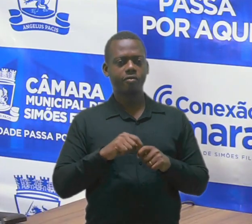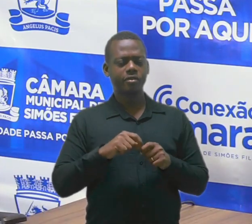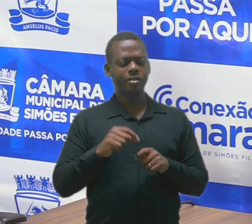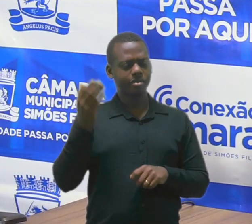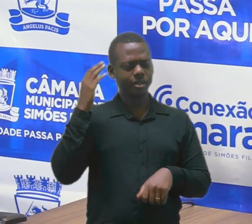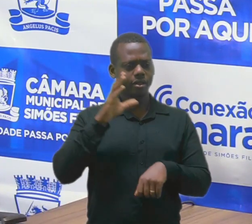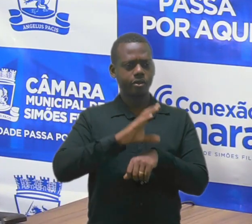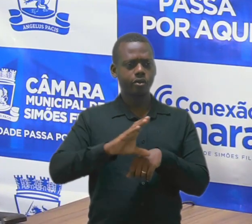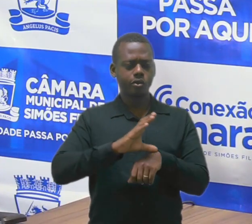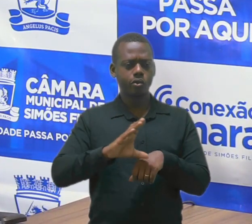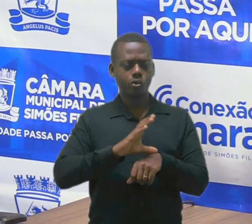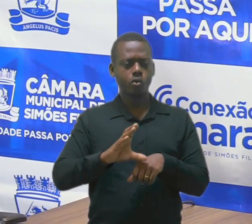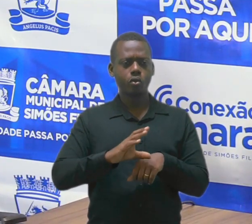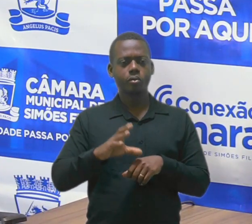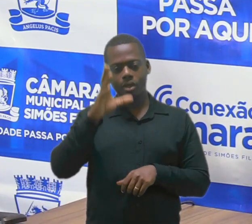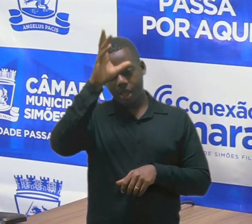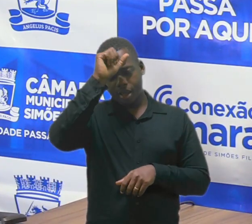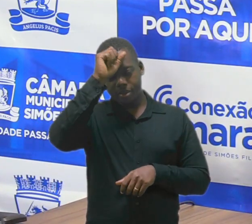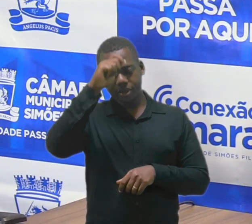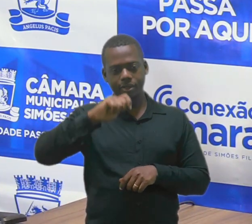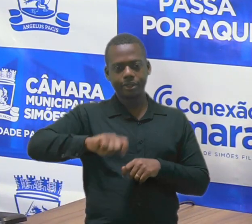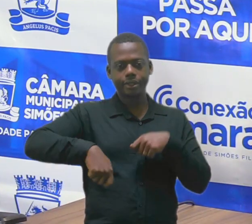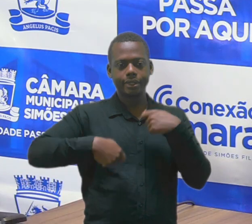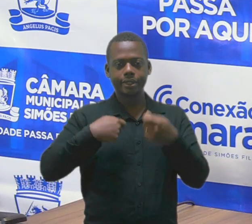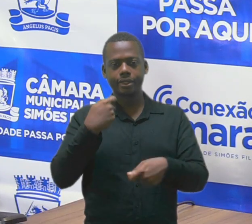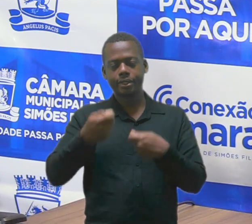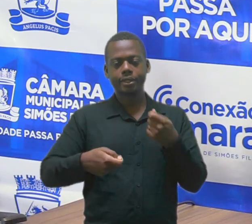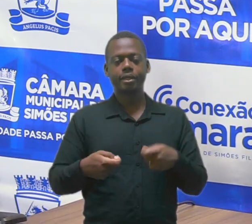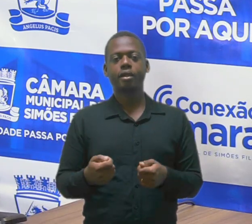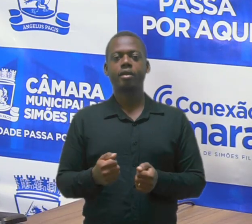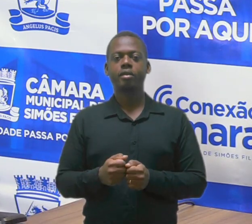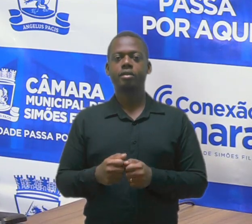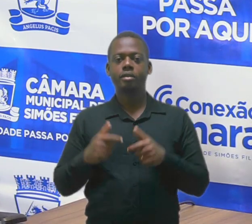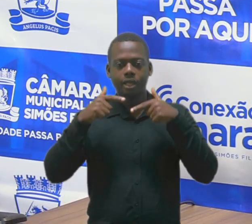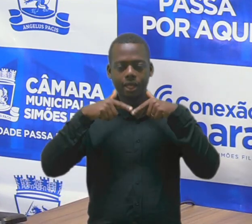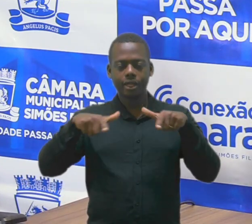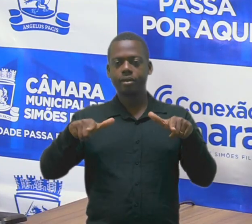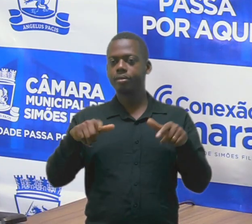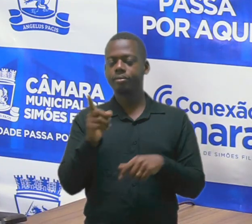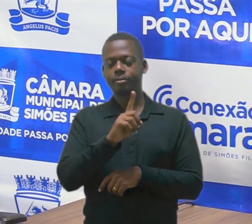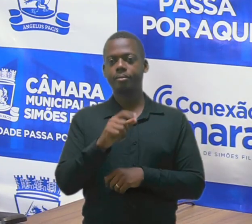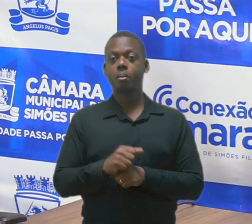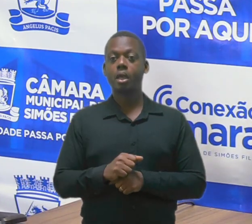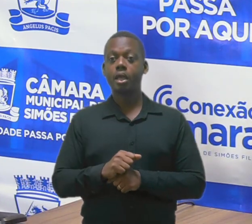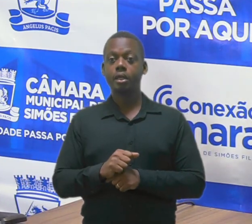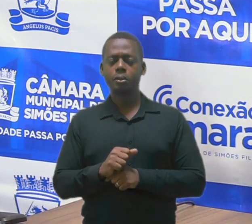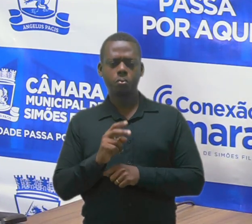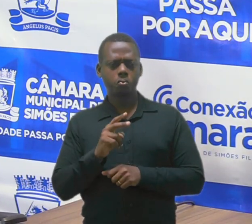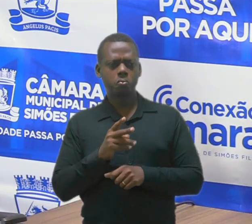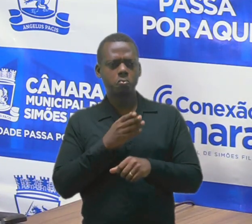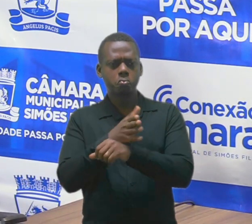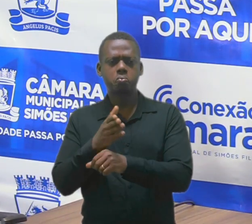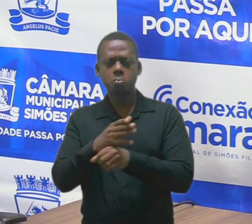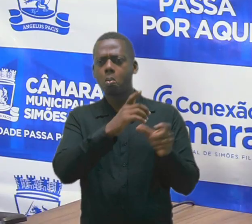curso muito rápido para aprender de fato sinais, não a língua complexa que a Sim. gente já aprendeu o que é, eu passei a ver surdo em todo lugar,